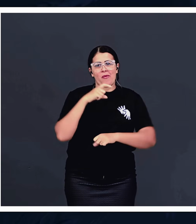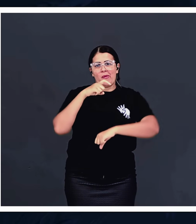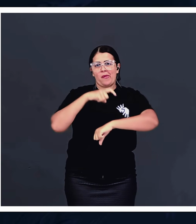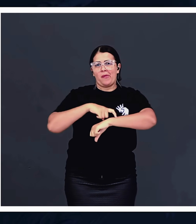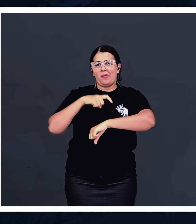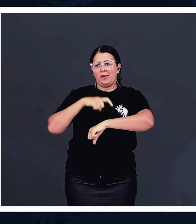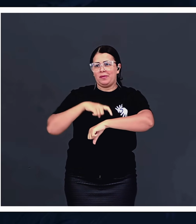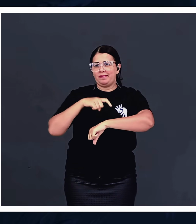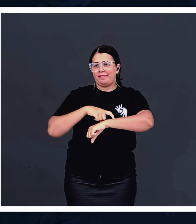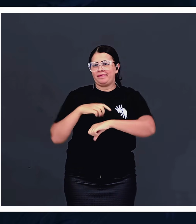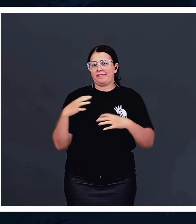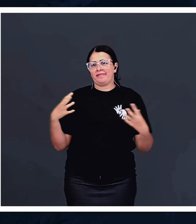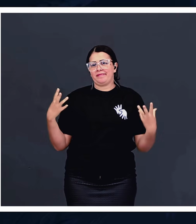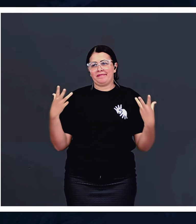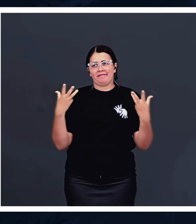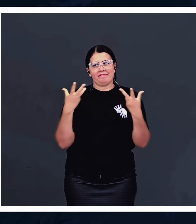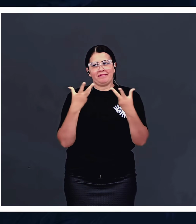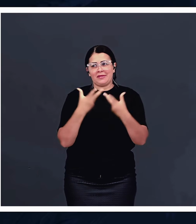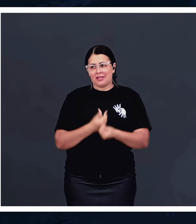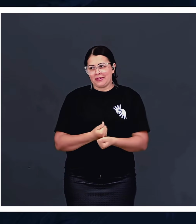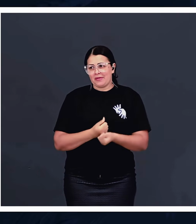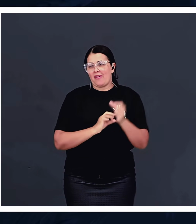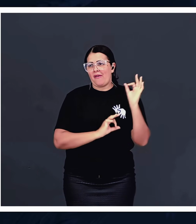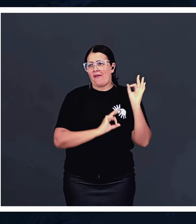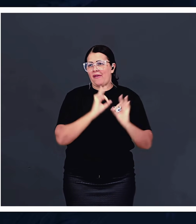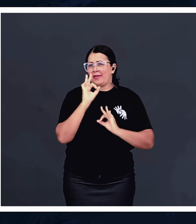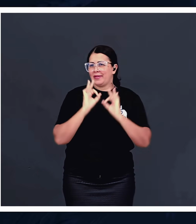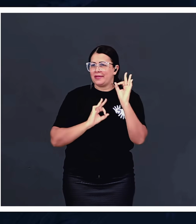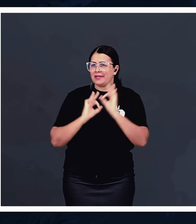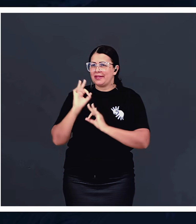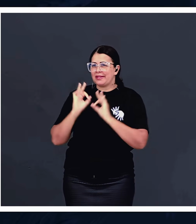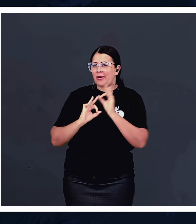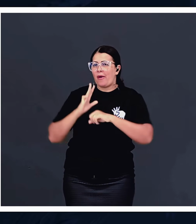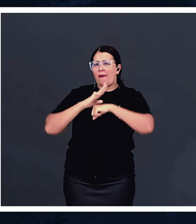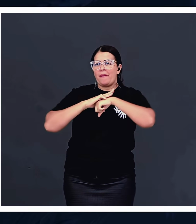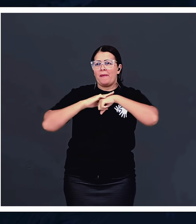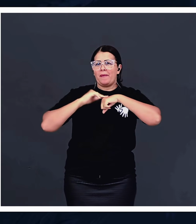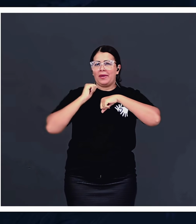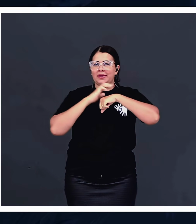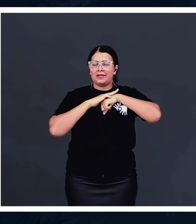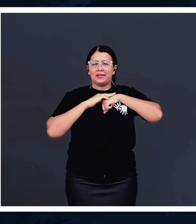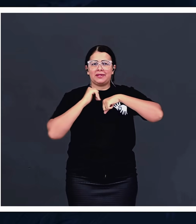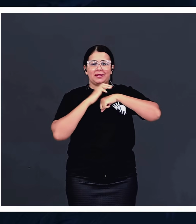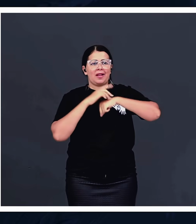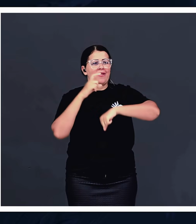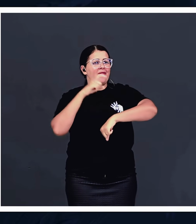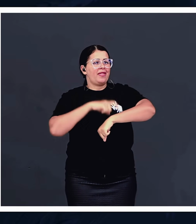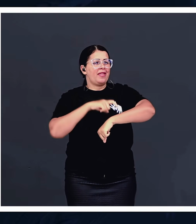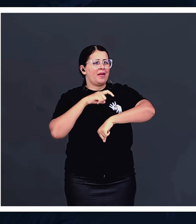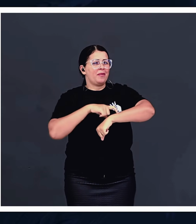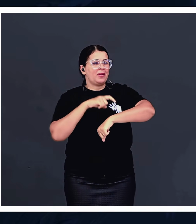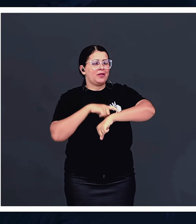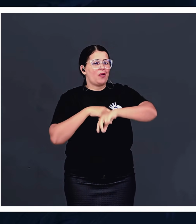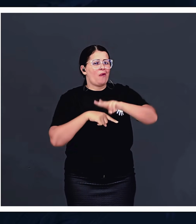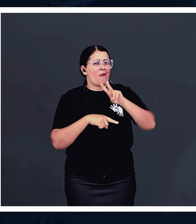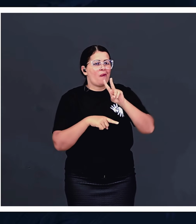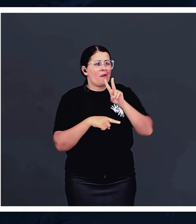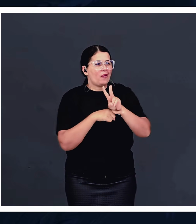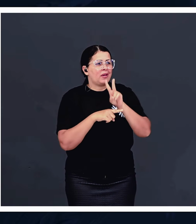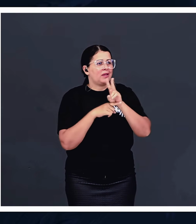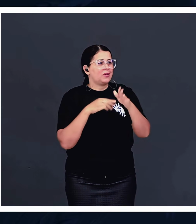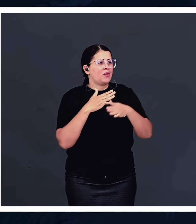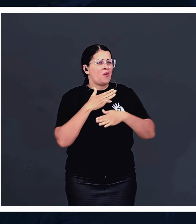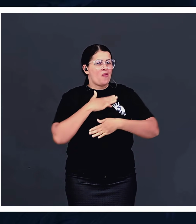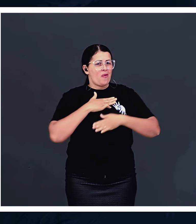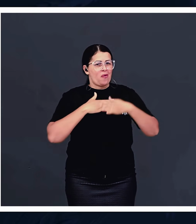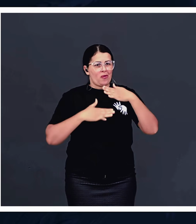momento maravilhoso, preparado com muito carinho. É um tempo de cuidado com o corpo,